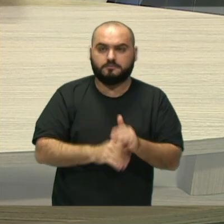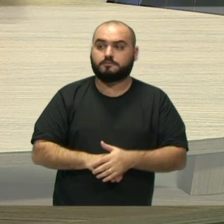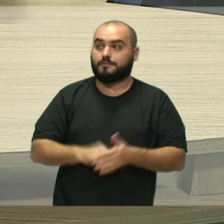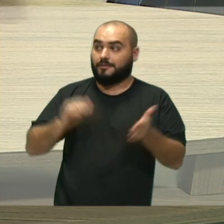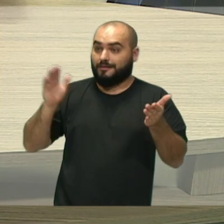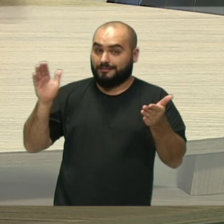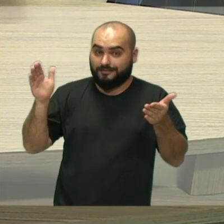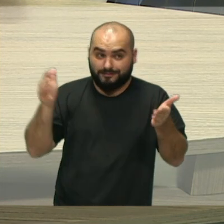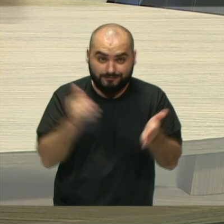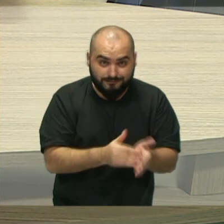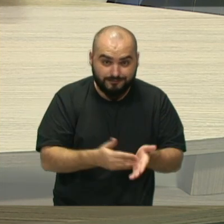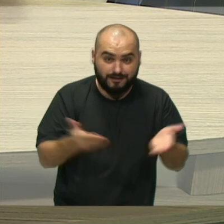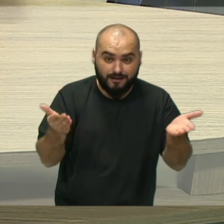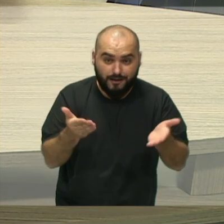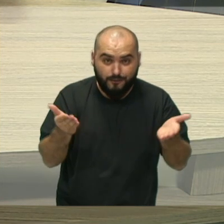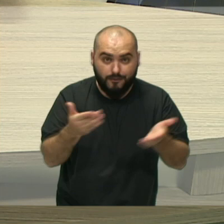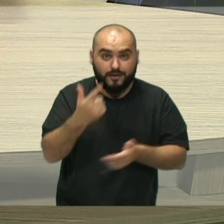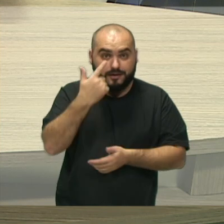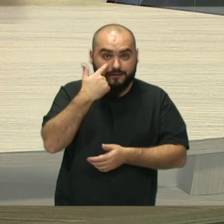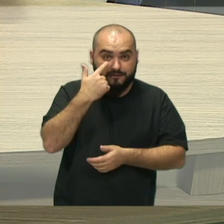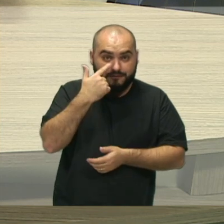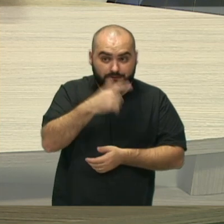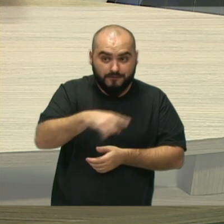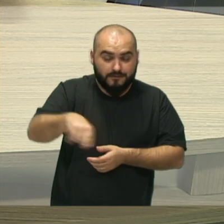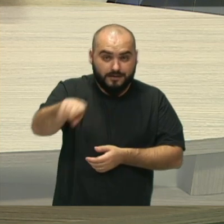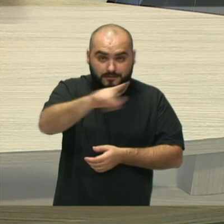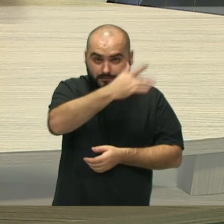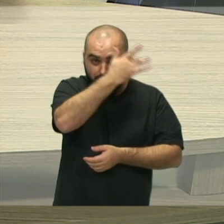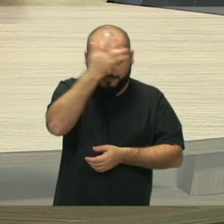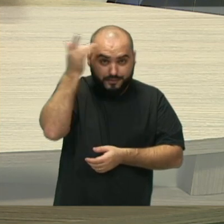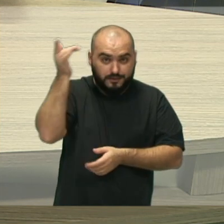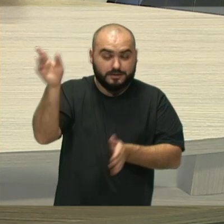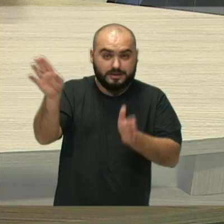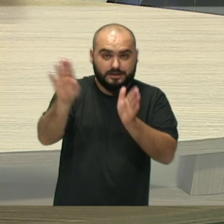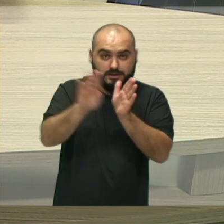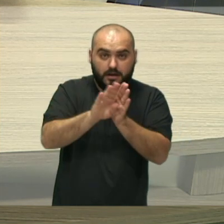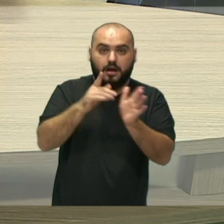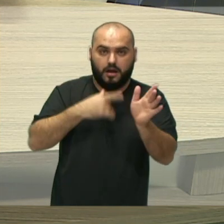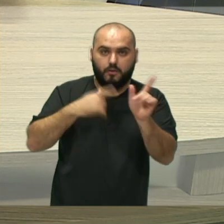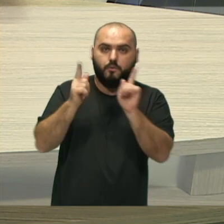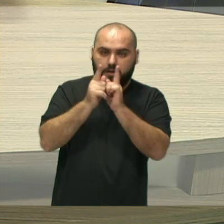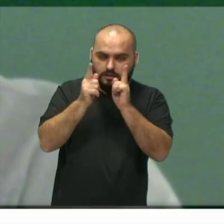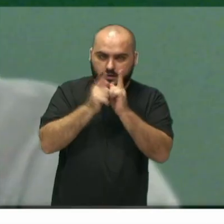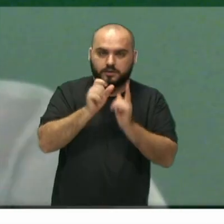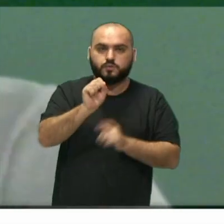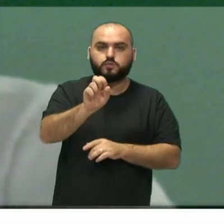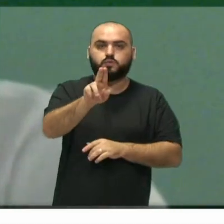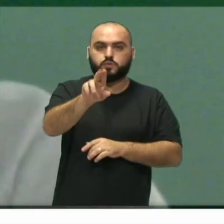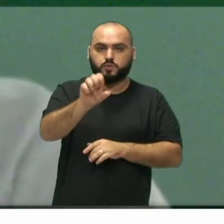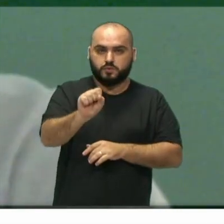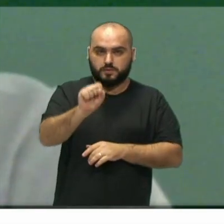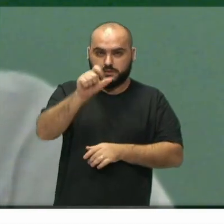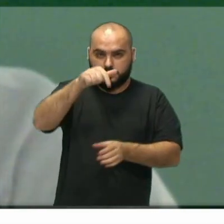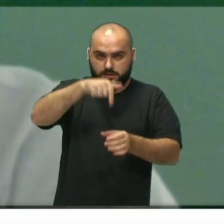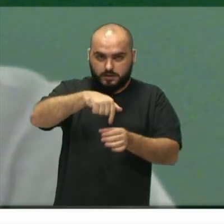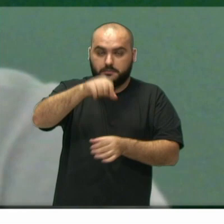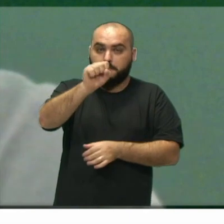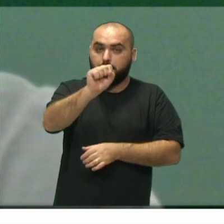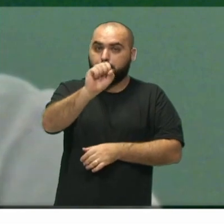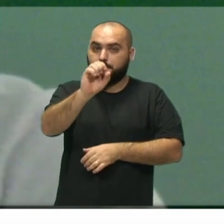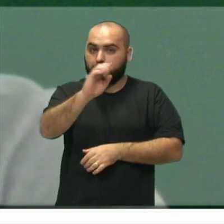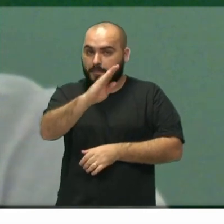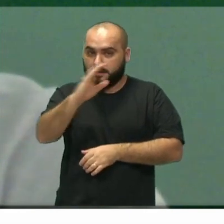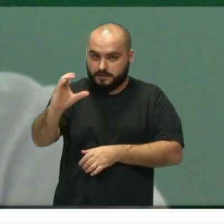hoje no consultório, pessoas que vêm, eu atendo no SUS aqui em Balneário Camboriú, no ambulatório de